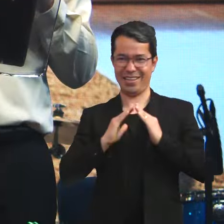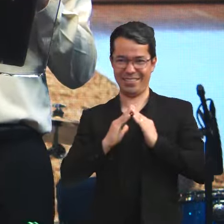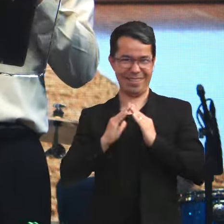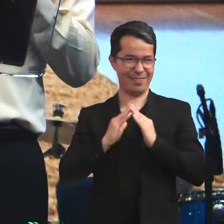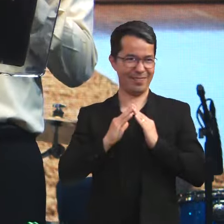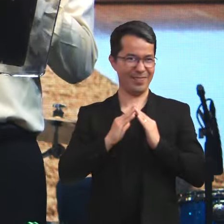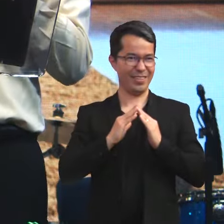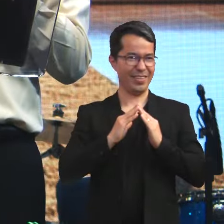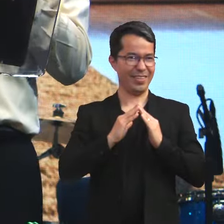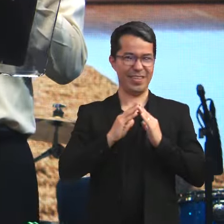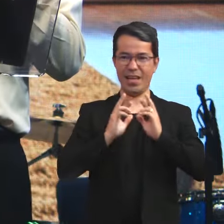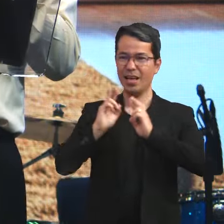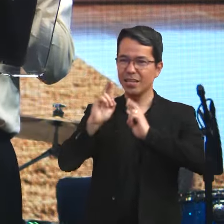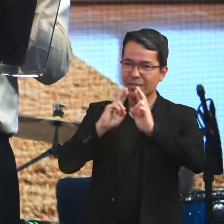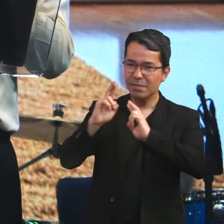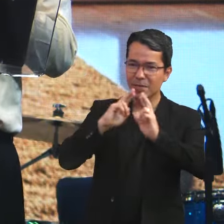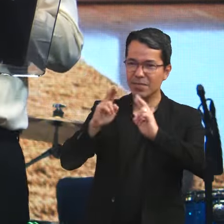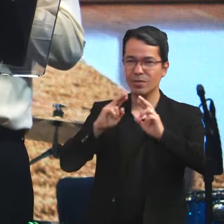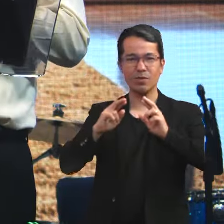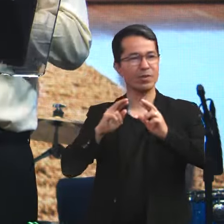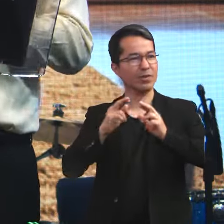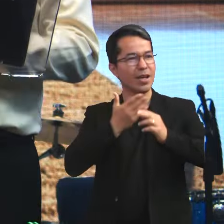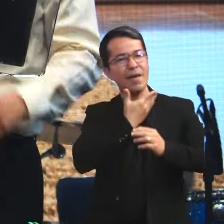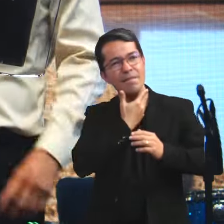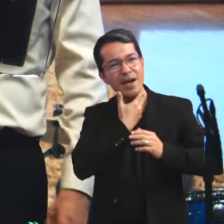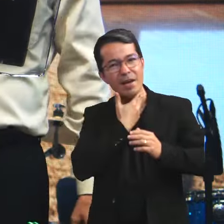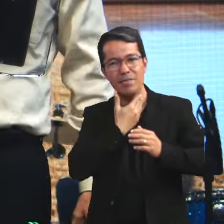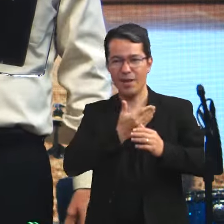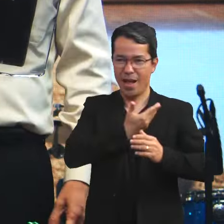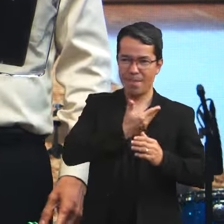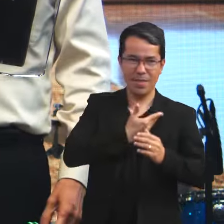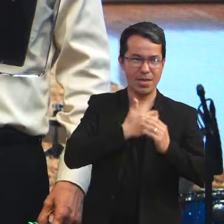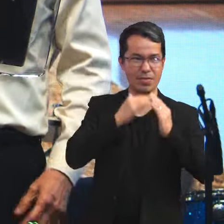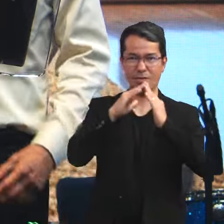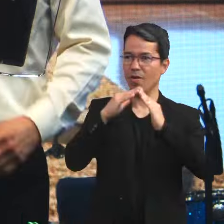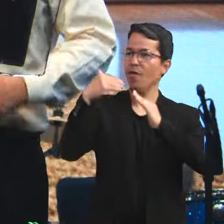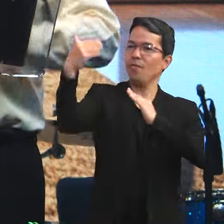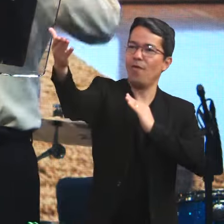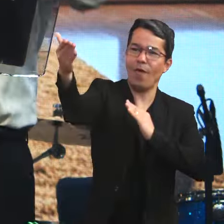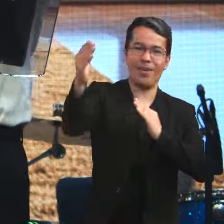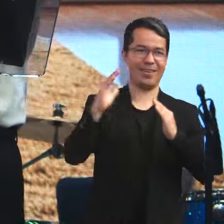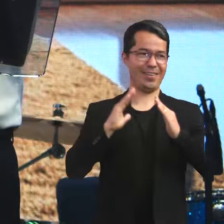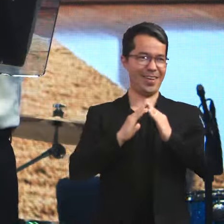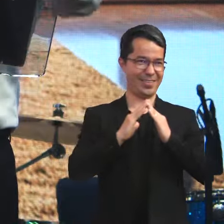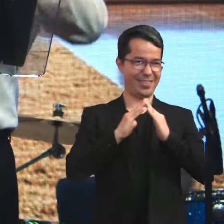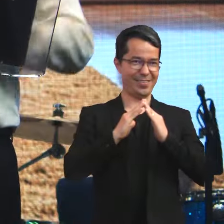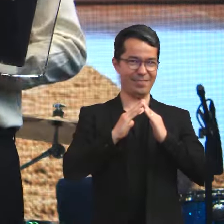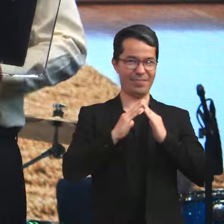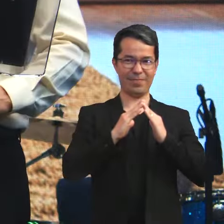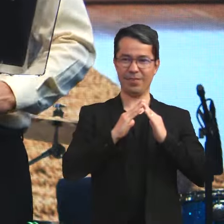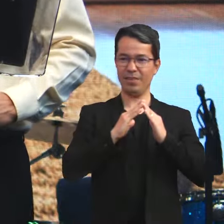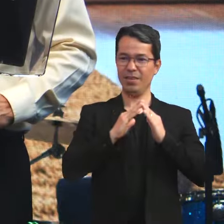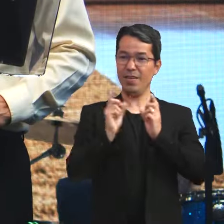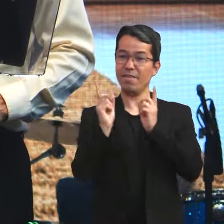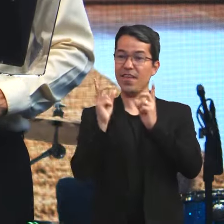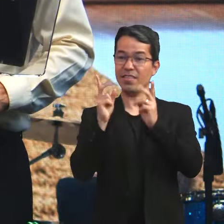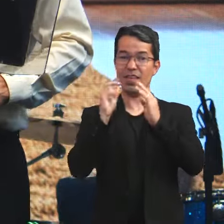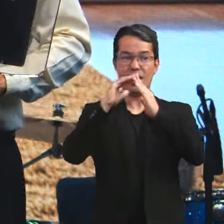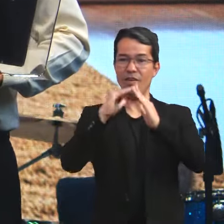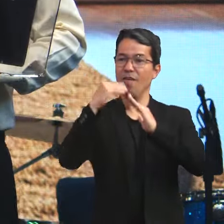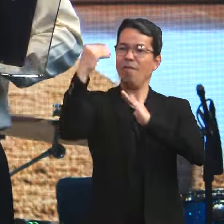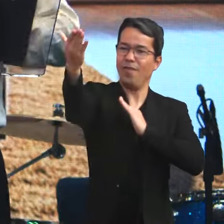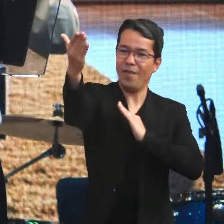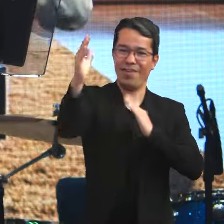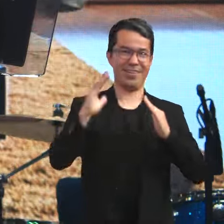casa para relaes laborales salimos de casa paraos relacionamentos laborais saos de casa para vender salimos de casa